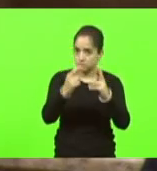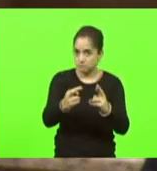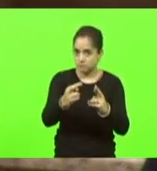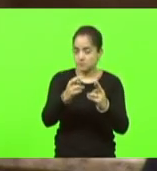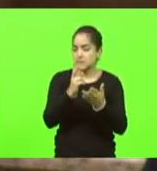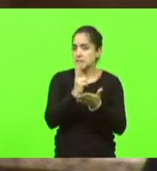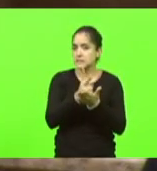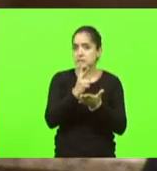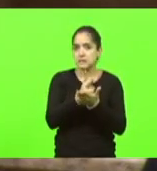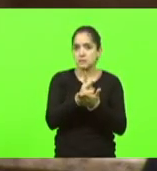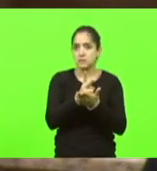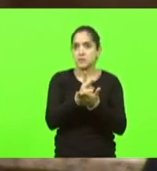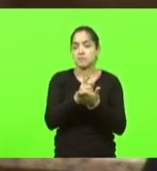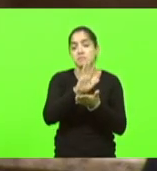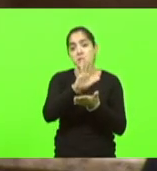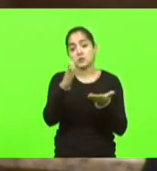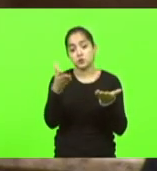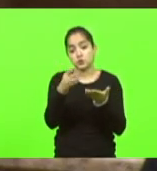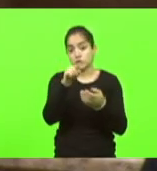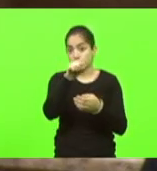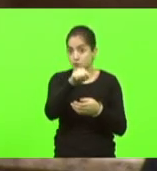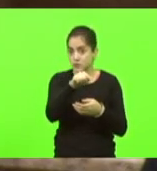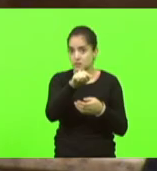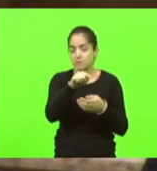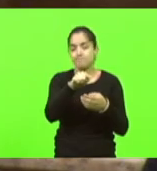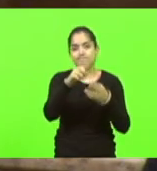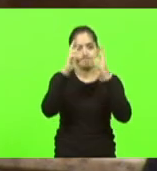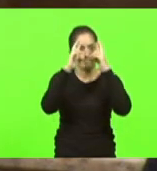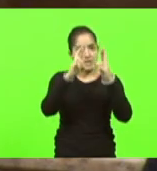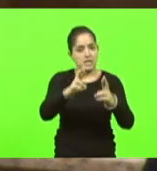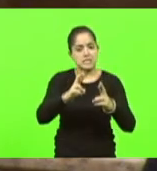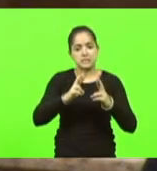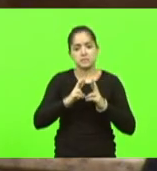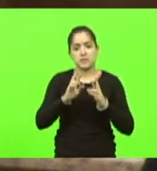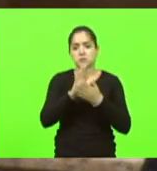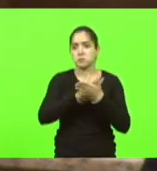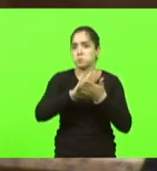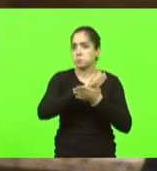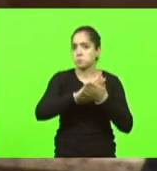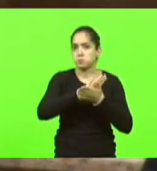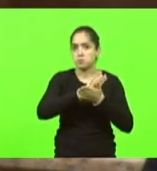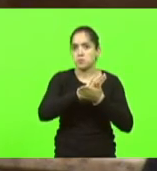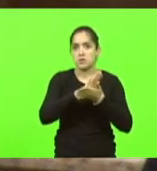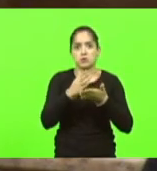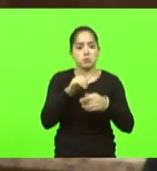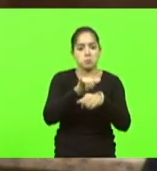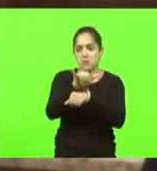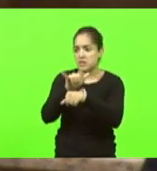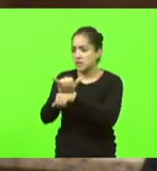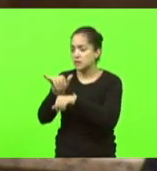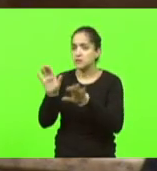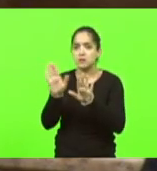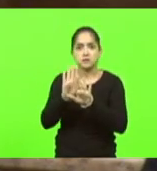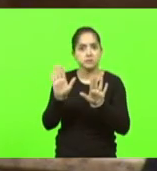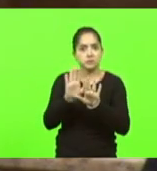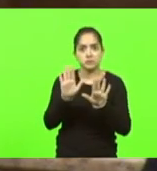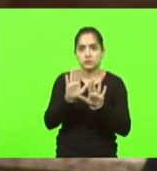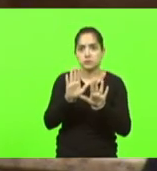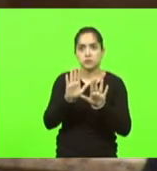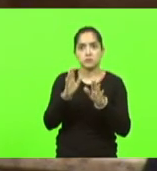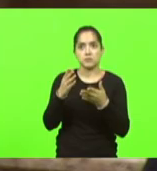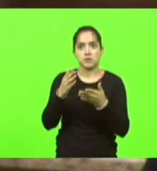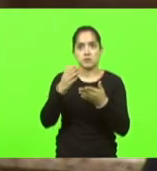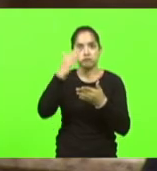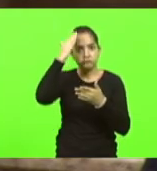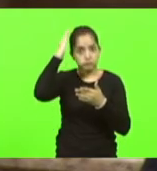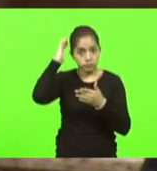e hoje vossa excelência' faltou com respeito porque eu não estou aqui enganando ninguém A exemplo dos cabelos